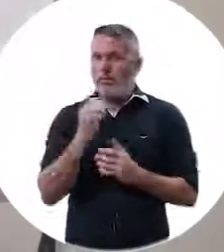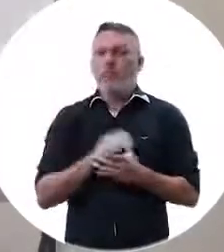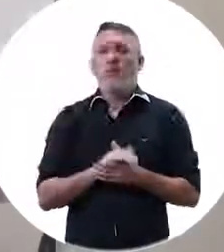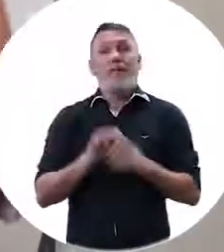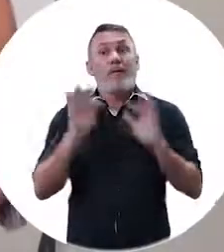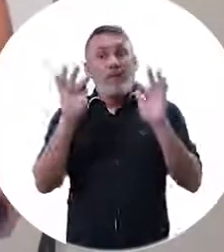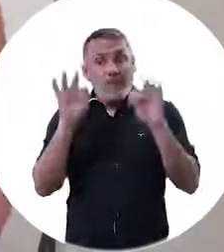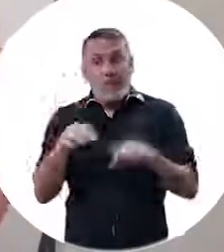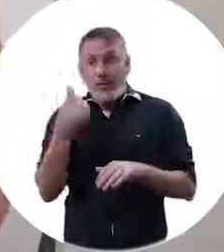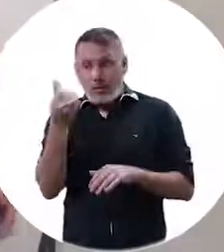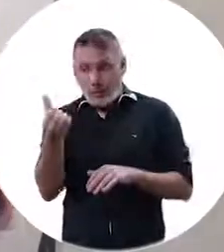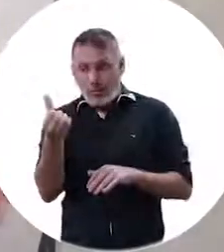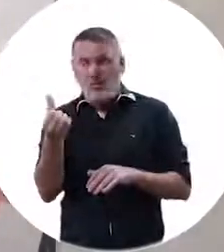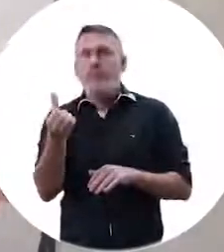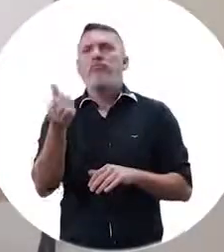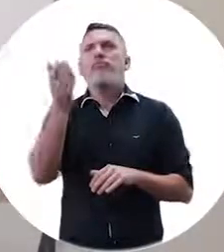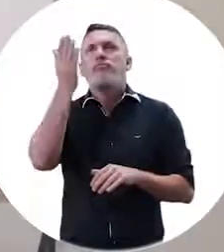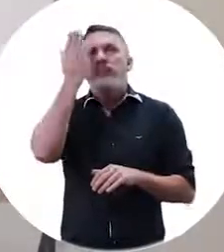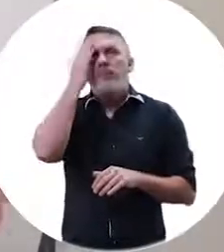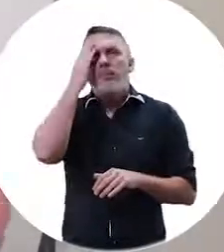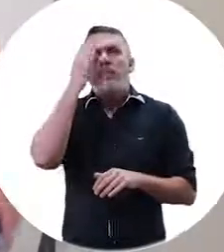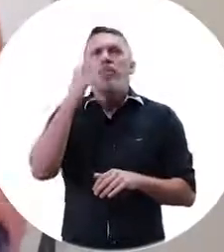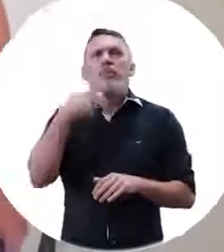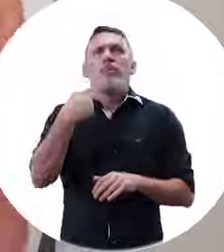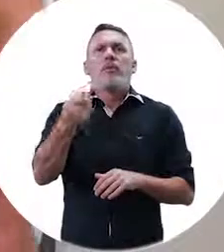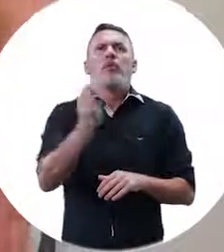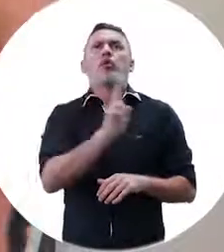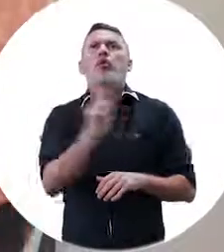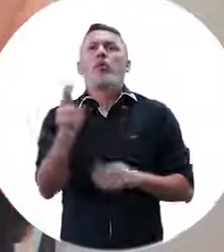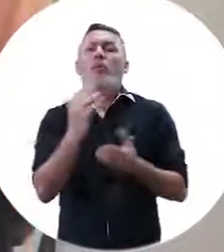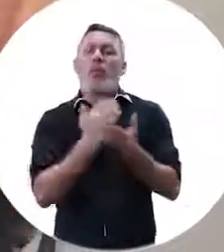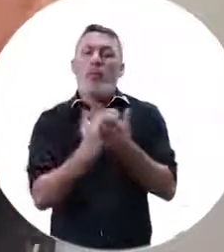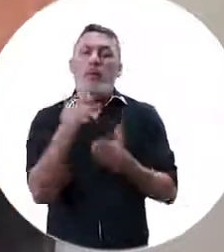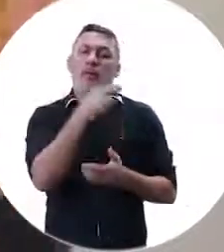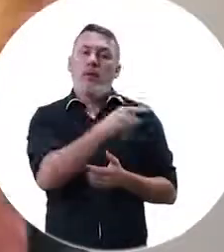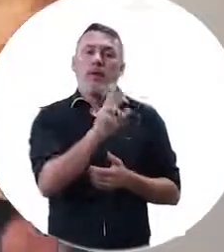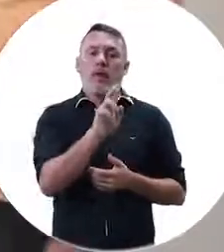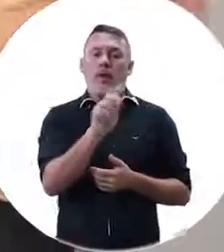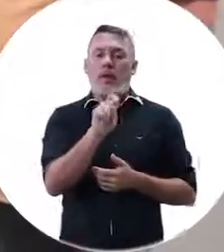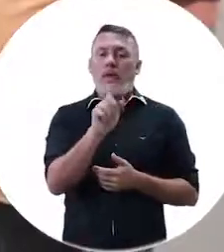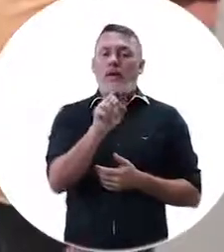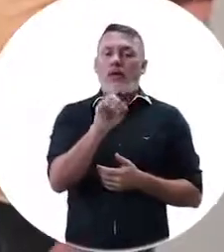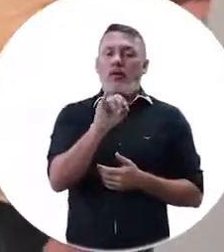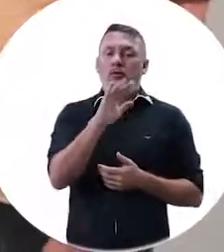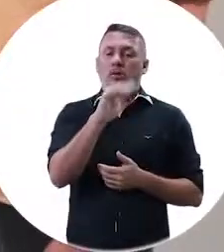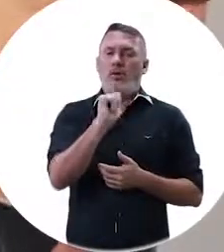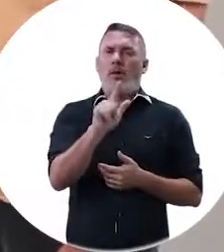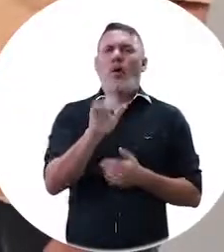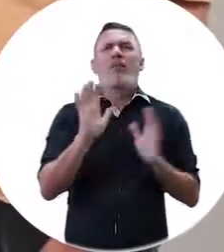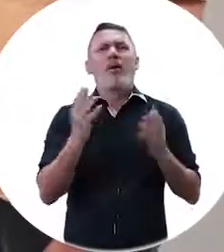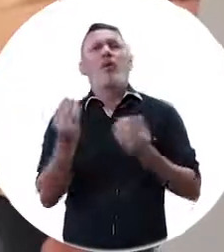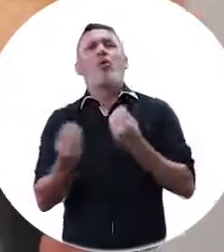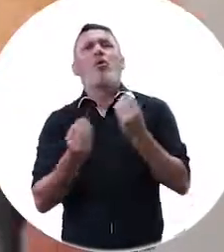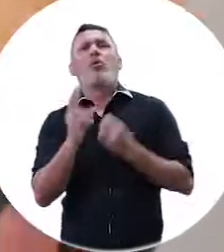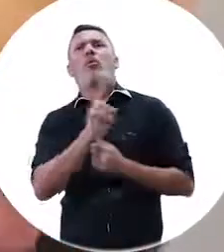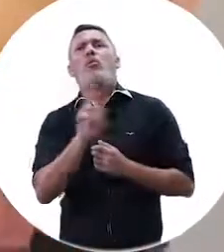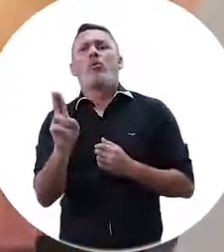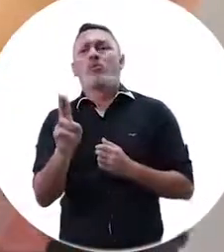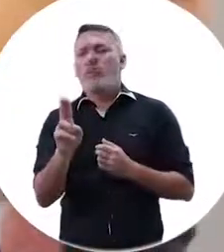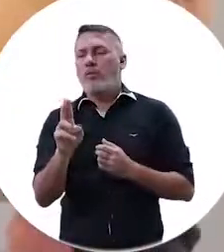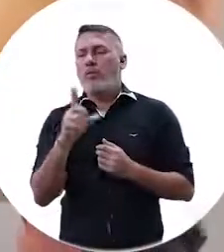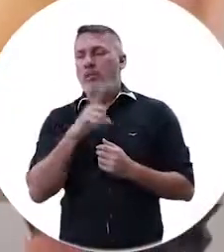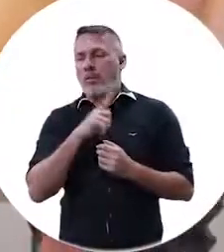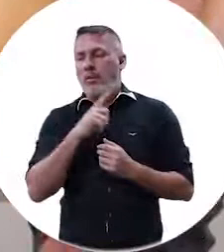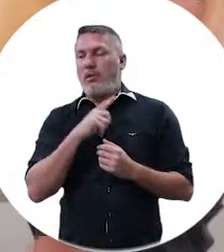6. Certo? Depois que você fez isso, começa a dar o nome sempre pelo radical. Como é que eu dou o nome pelo